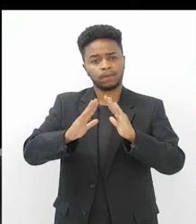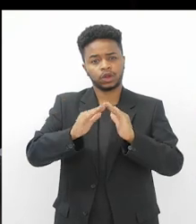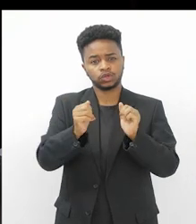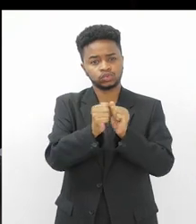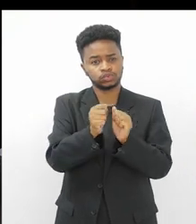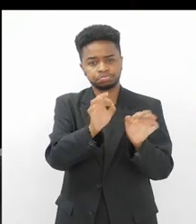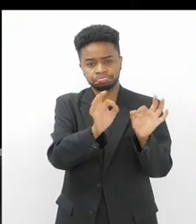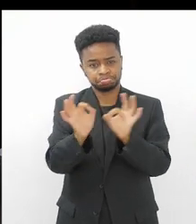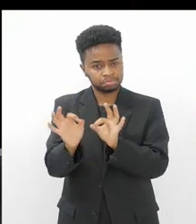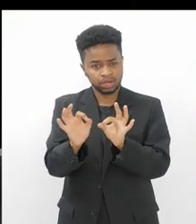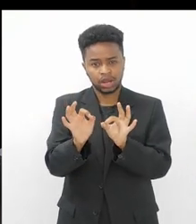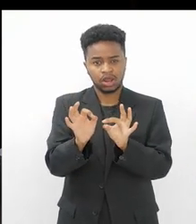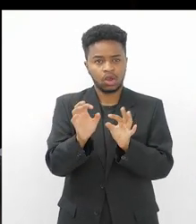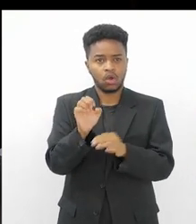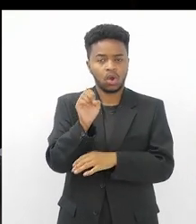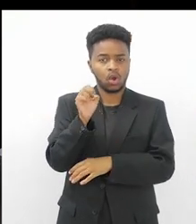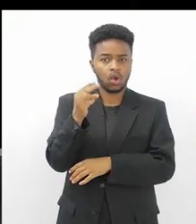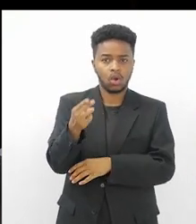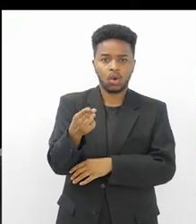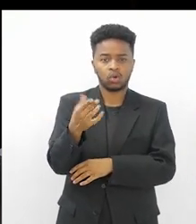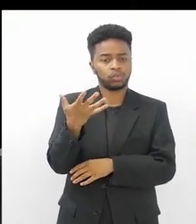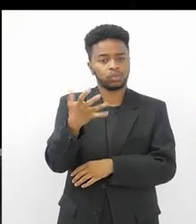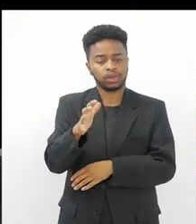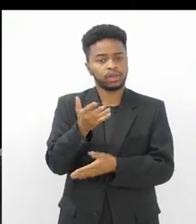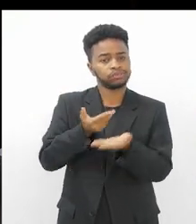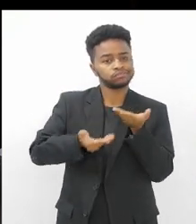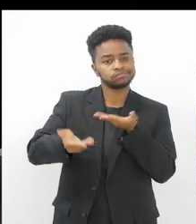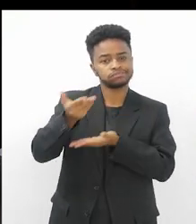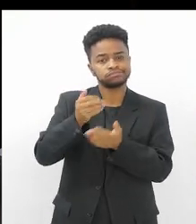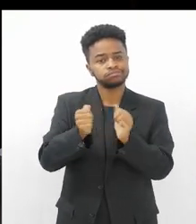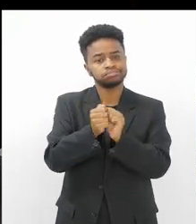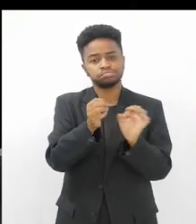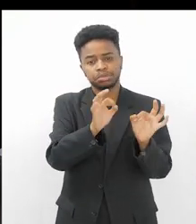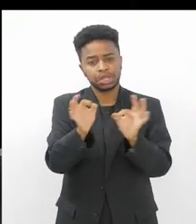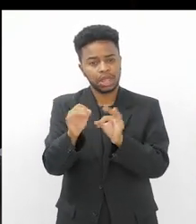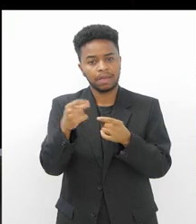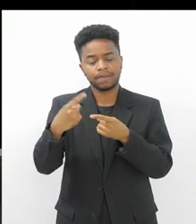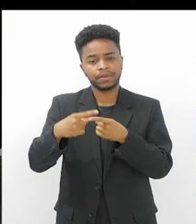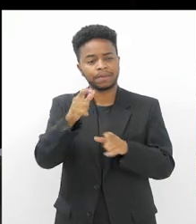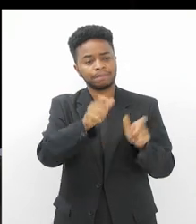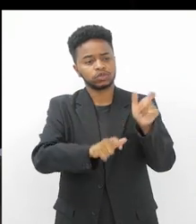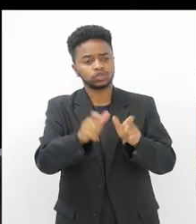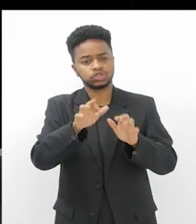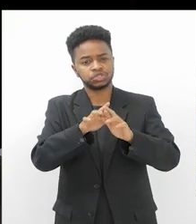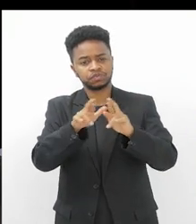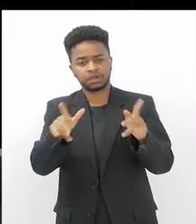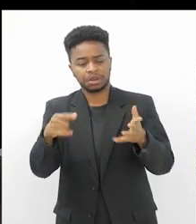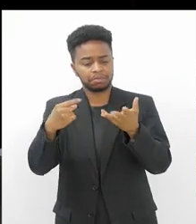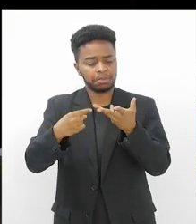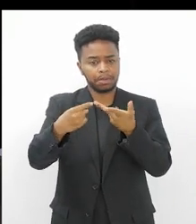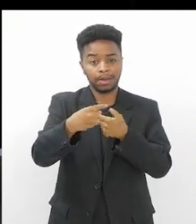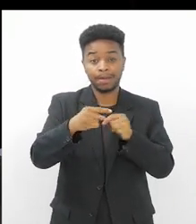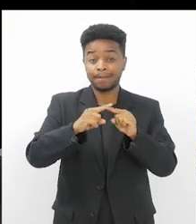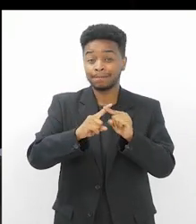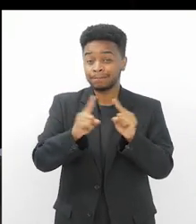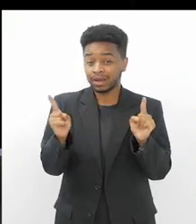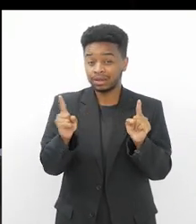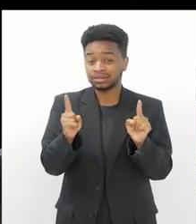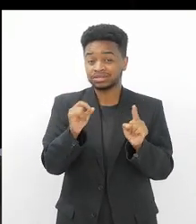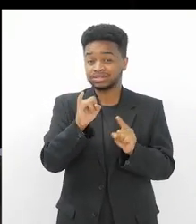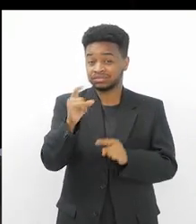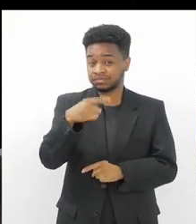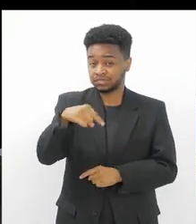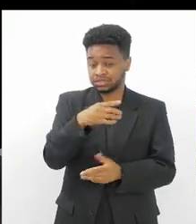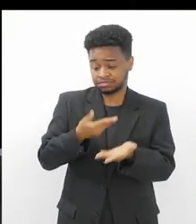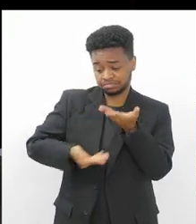não gostariam de morar com ninguém, elas não gostariam de dividir com ninguém, porque as pessoas são diferentes,